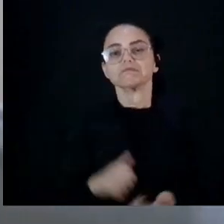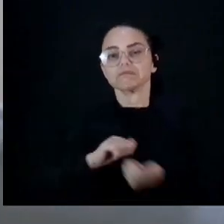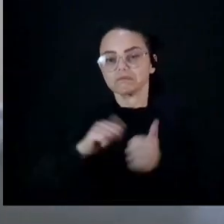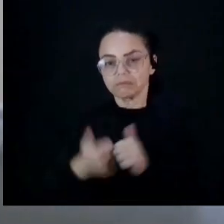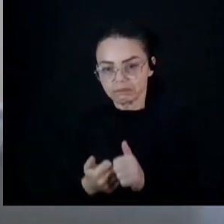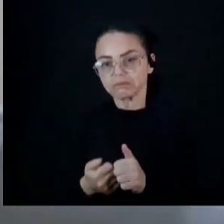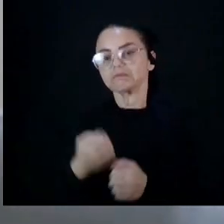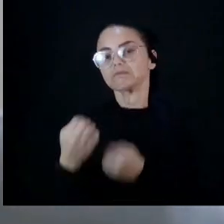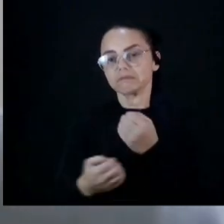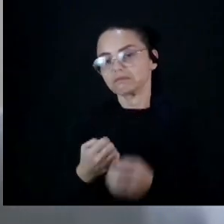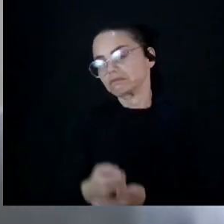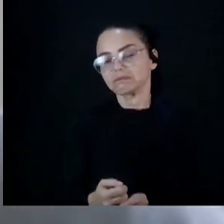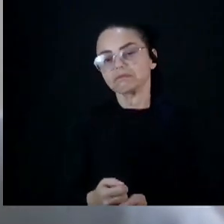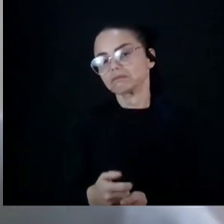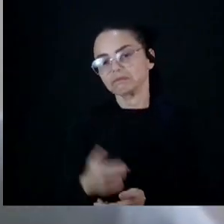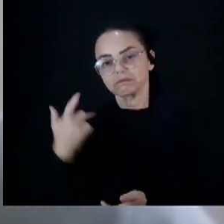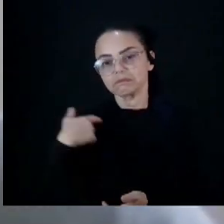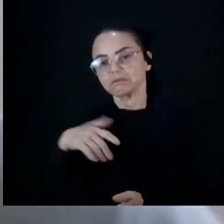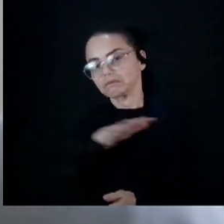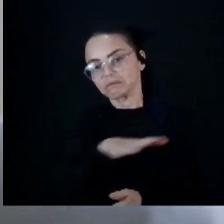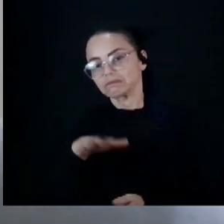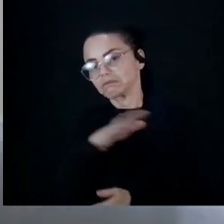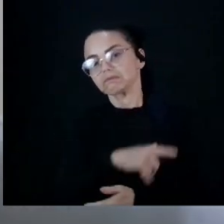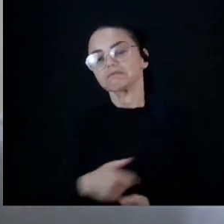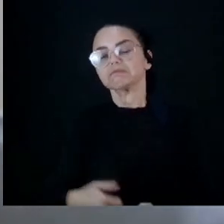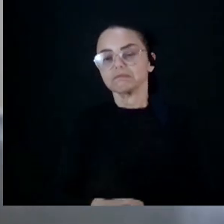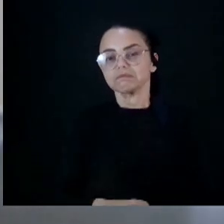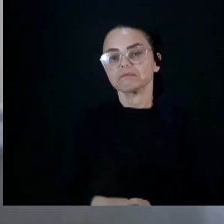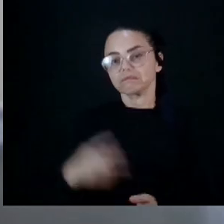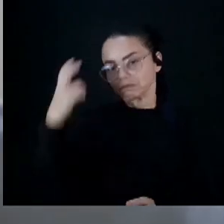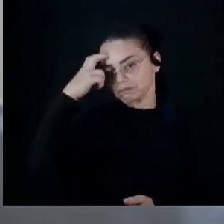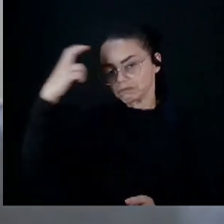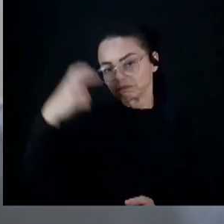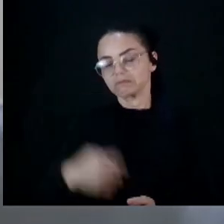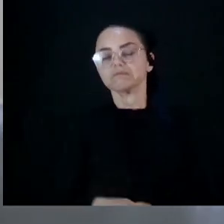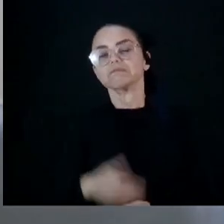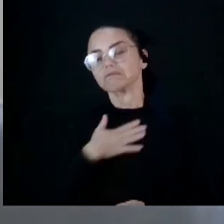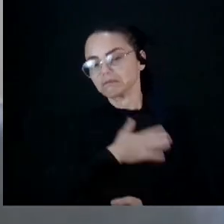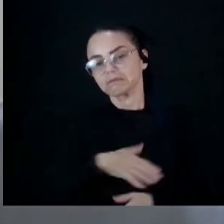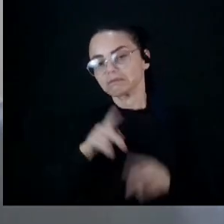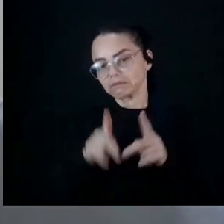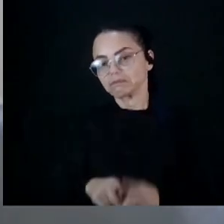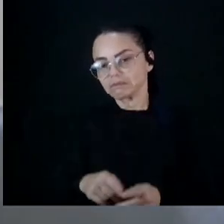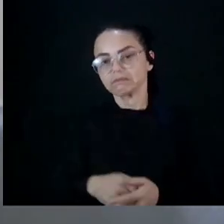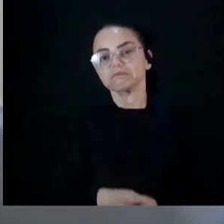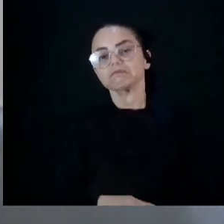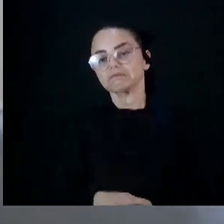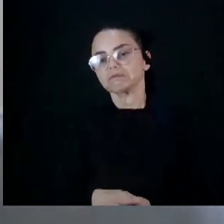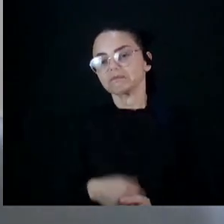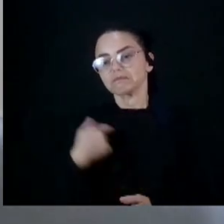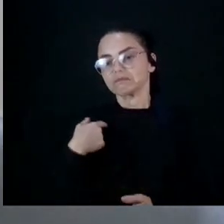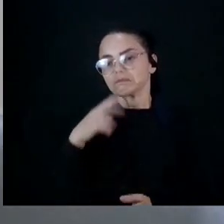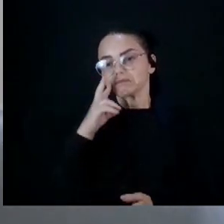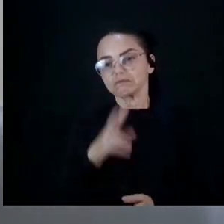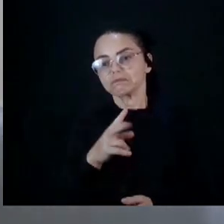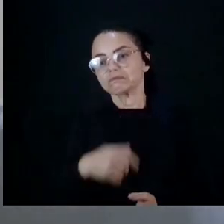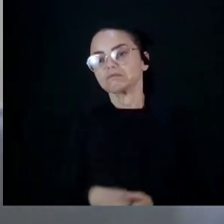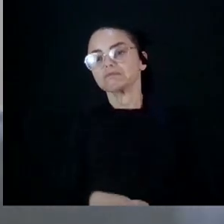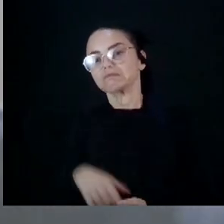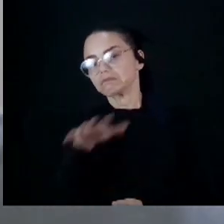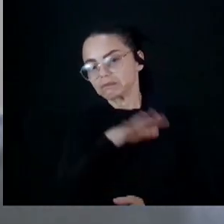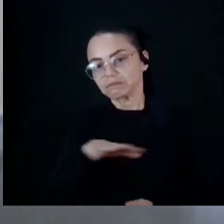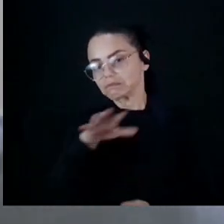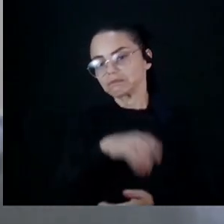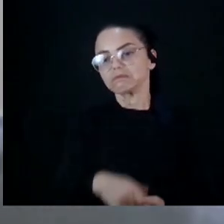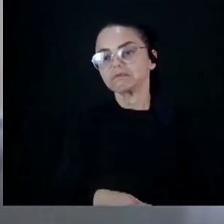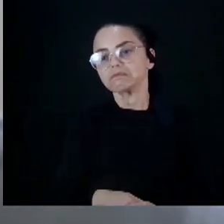algo mecânico ali, mas é um fenômeno cultural, né, as pessoas veem aquele palco, aquele cenário, e